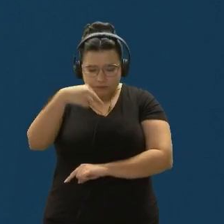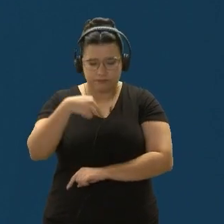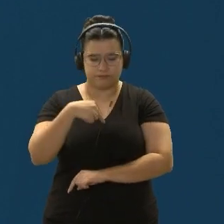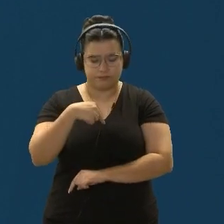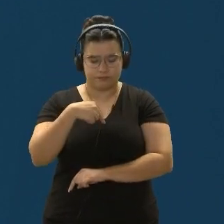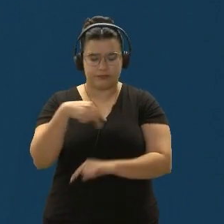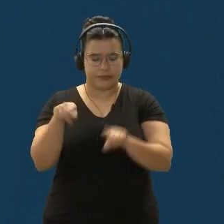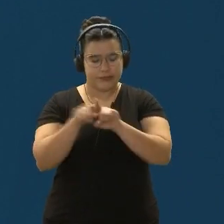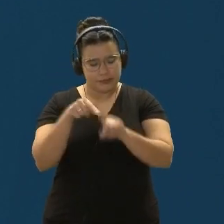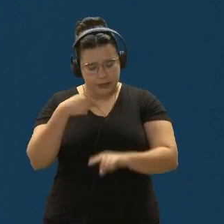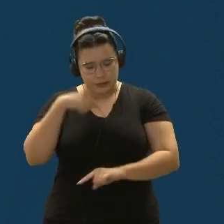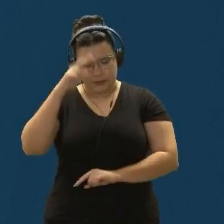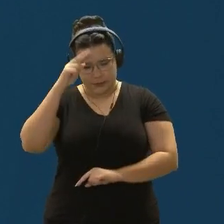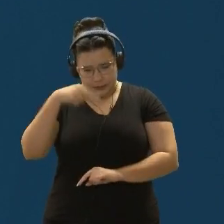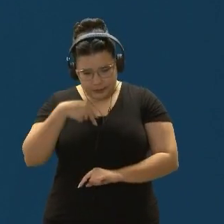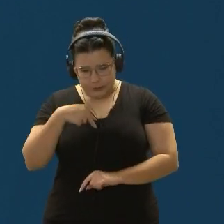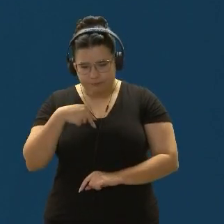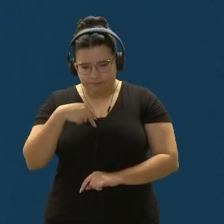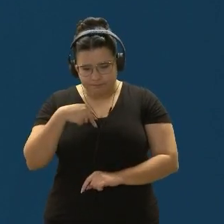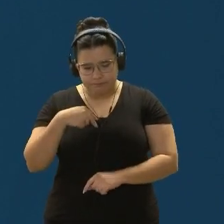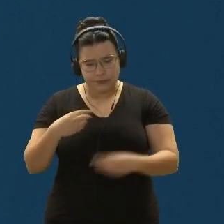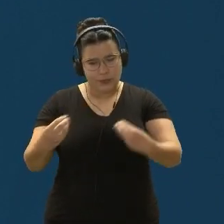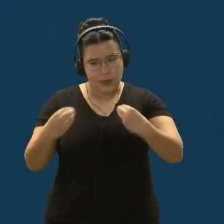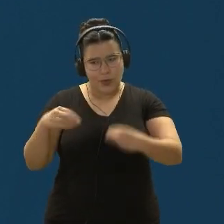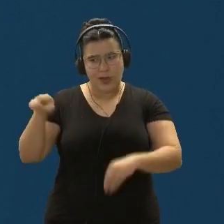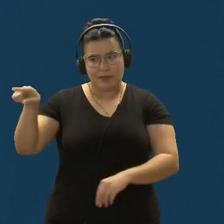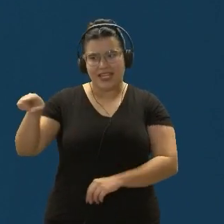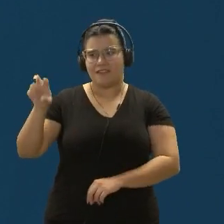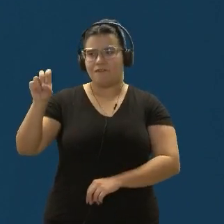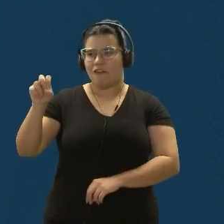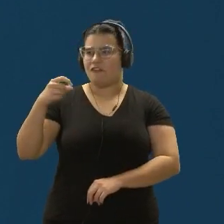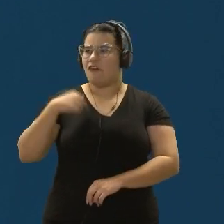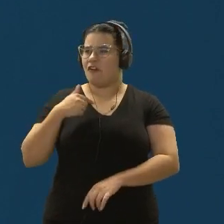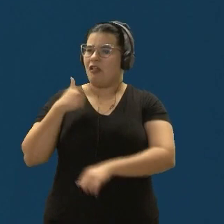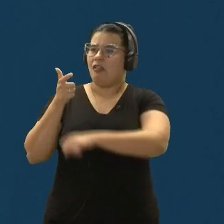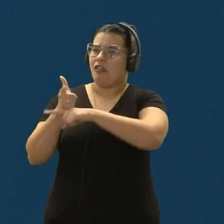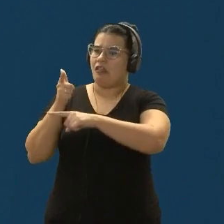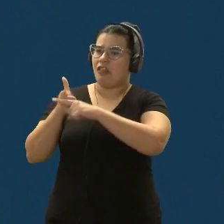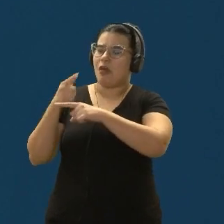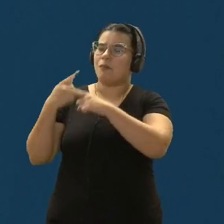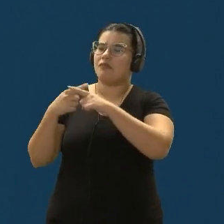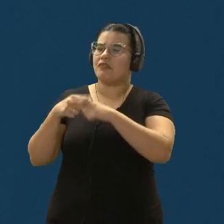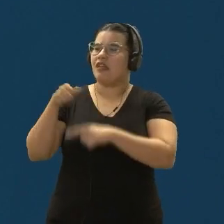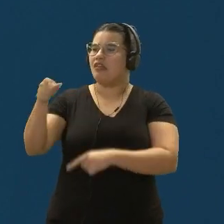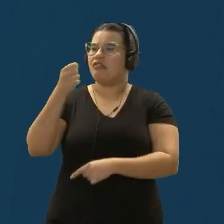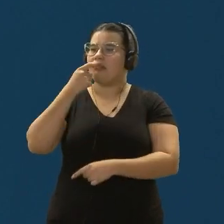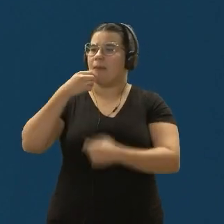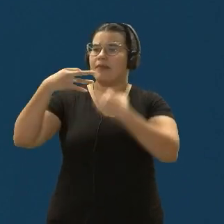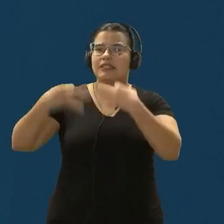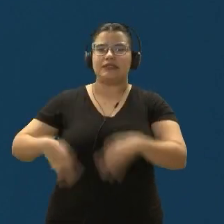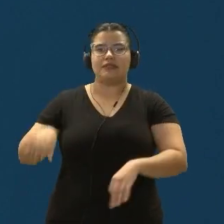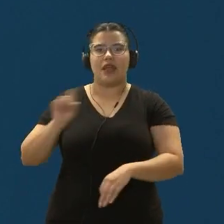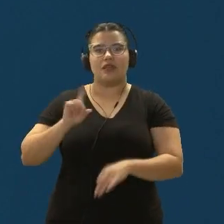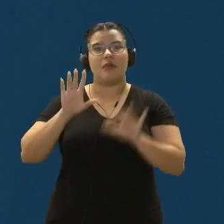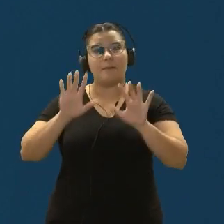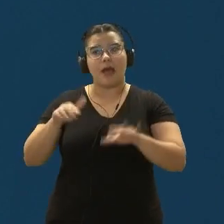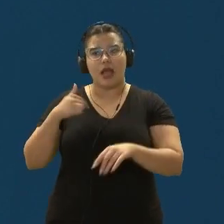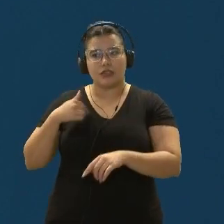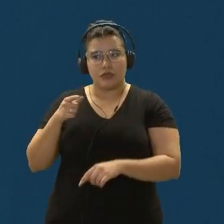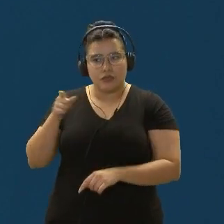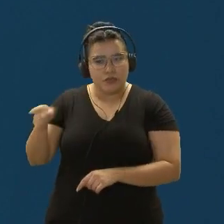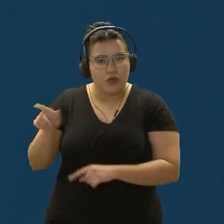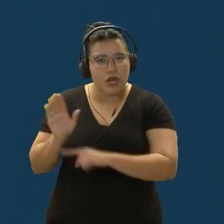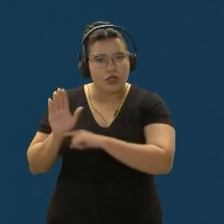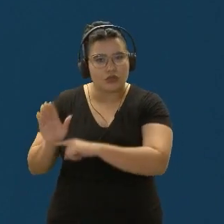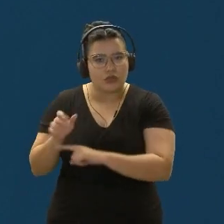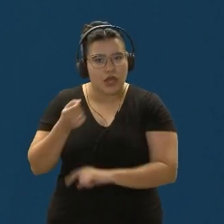e falar assim, nossa, quantas vezes eu critiquei o meu avô porque não estava tomando o remédio direito. Mas eu fui lá ajudá-lo a tomar o